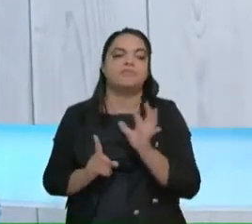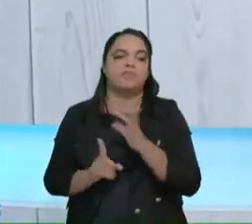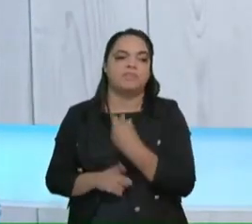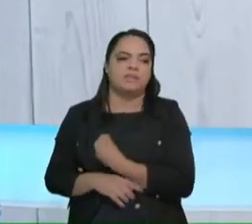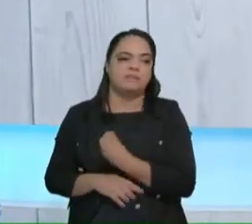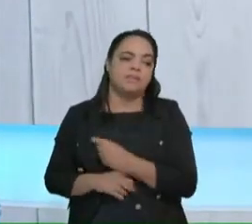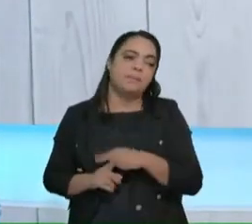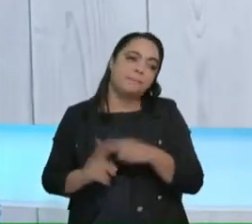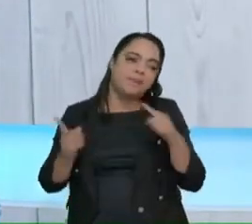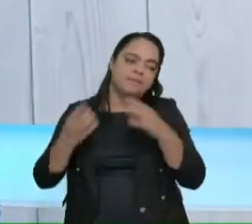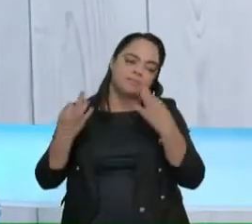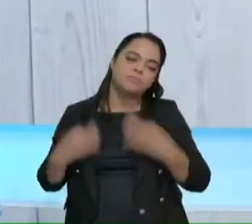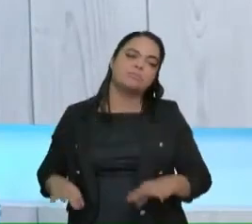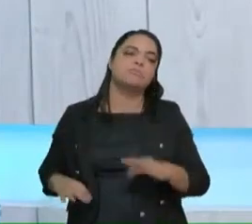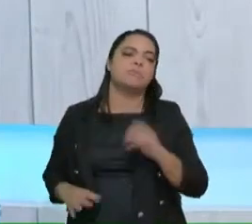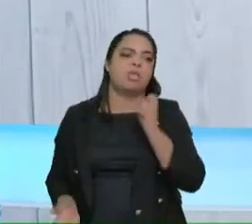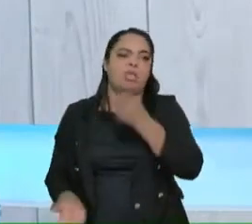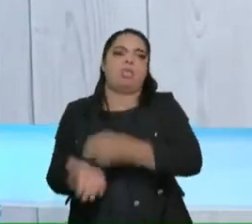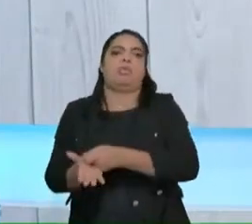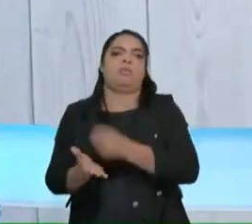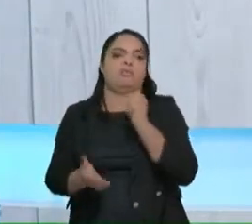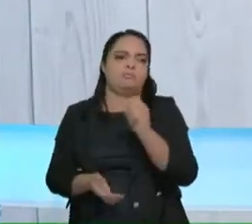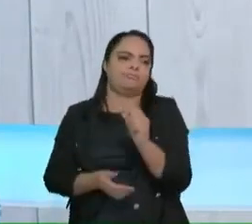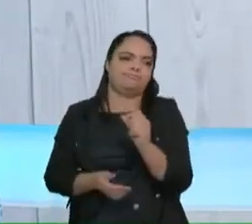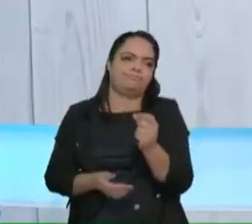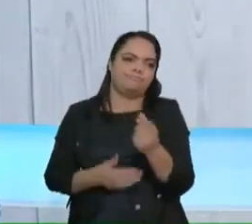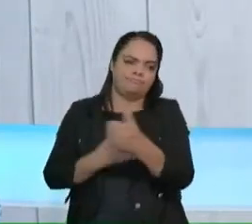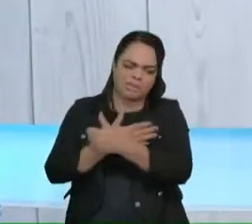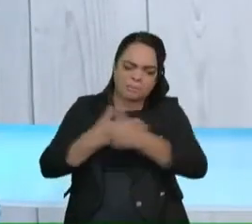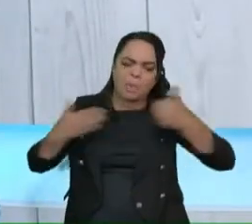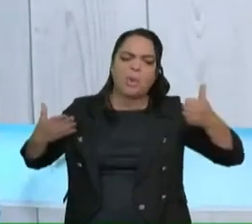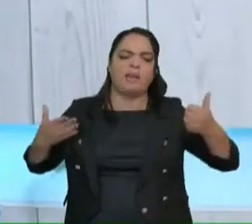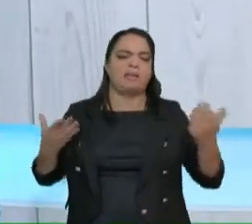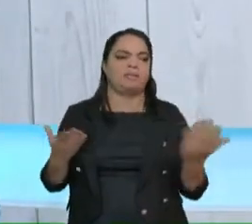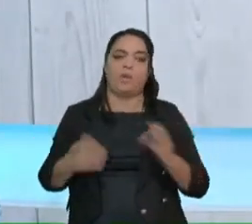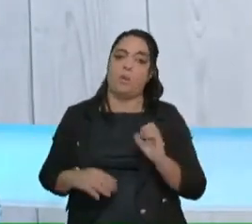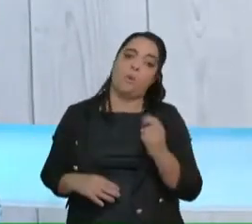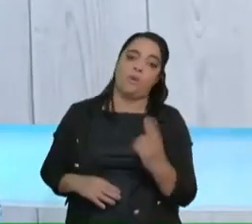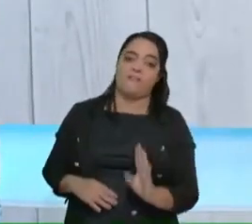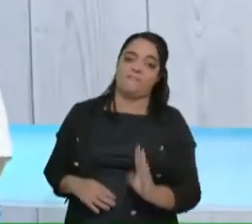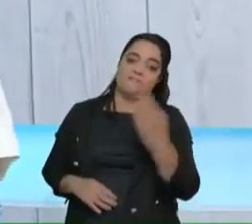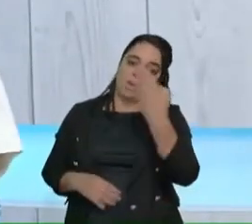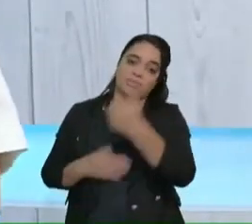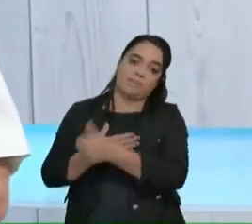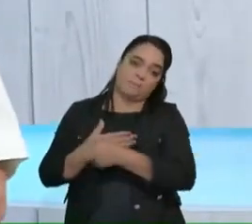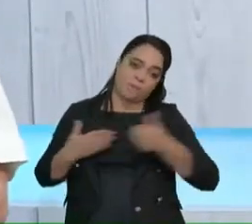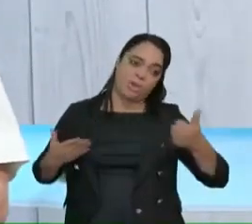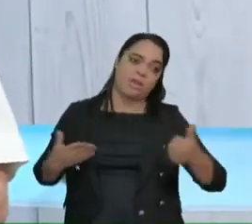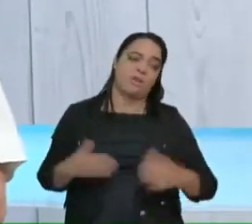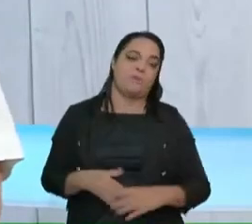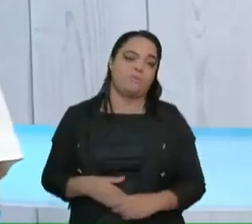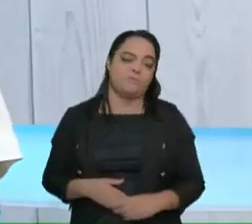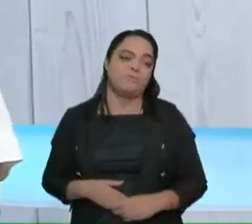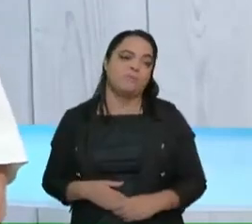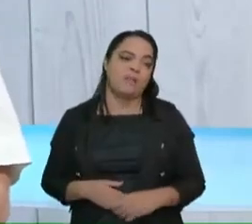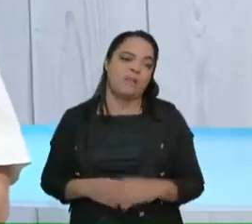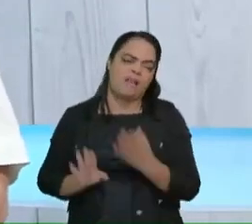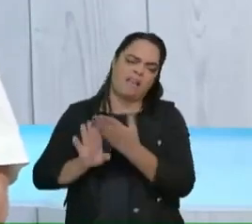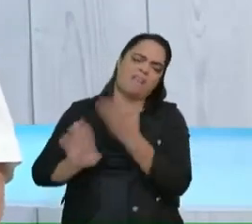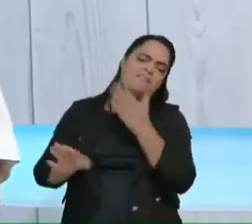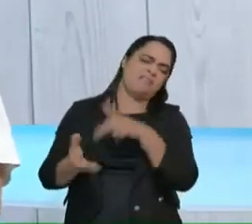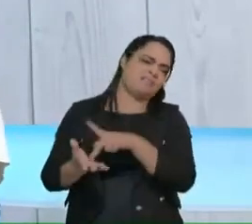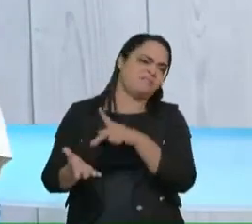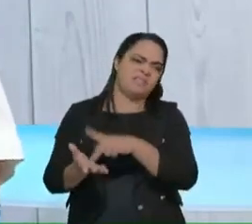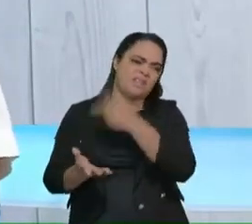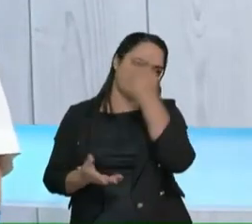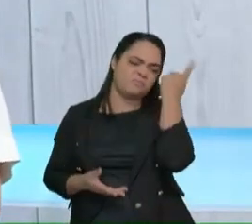mas com certeza a rigidez moralista ou melhor falsa moralista de algumas religiões E afasta muito